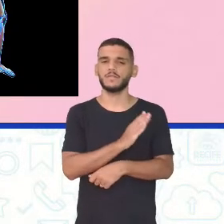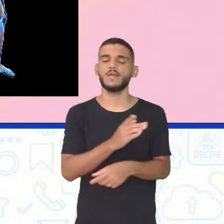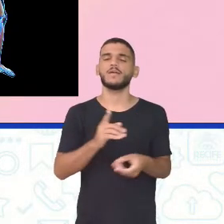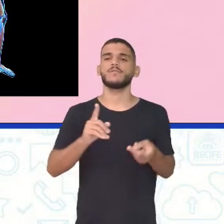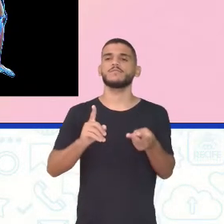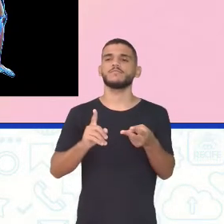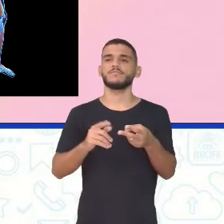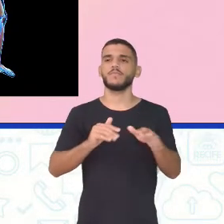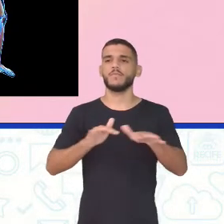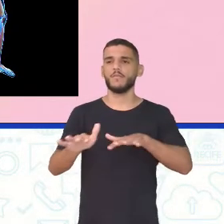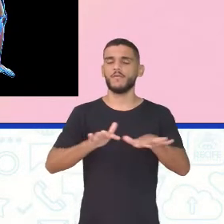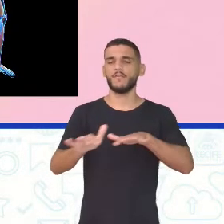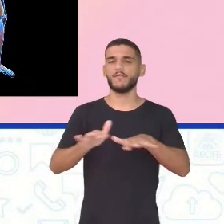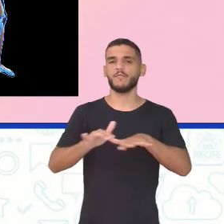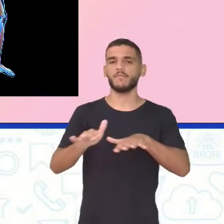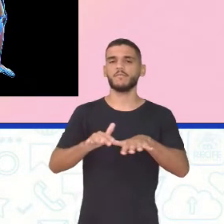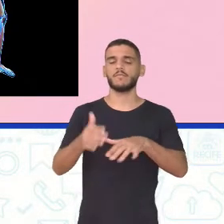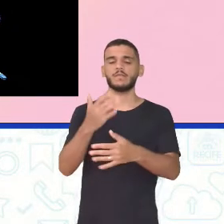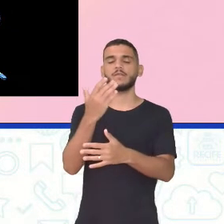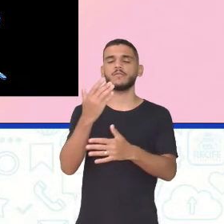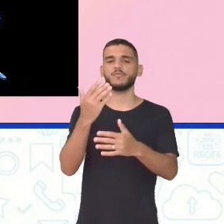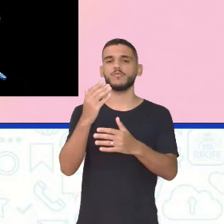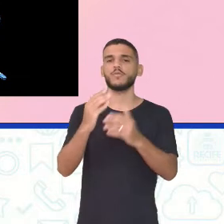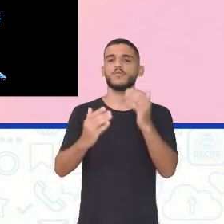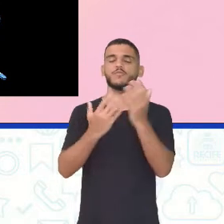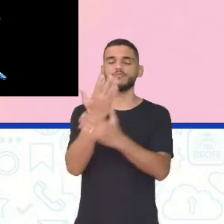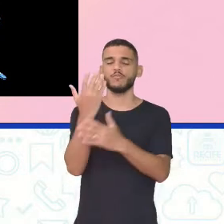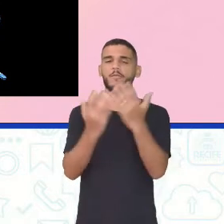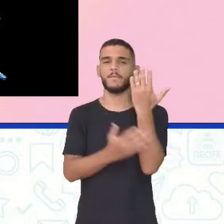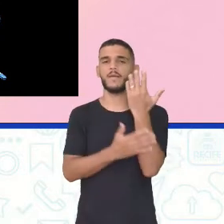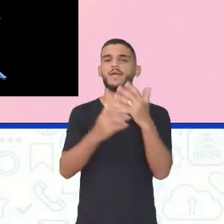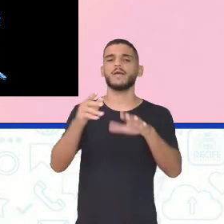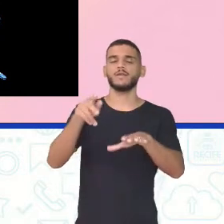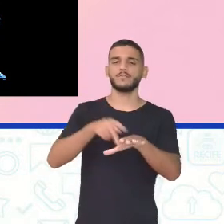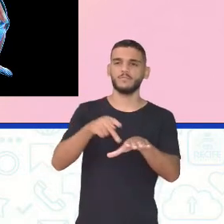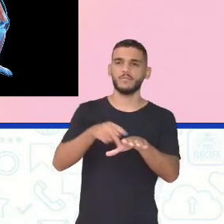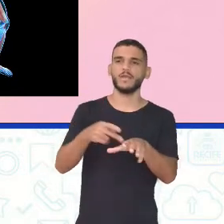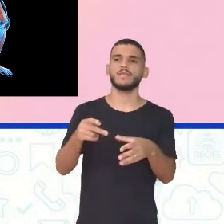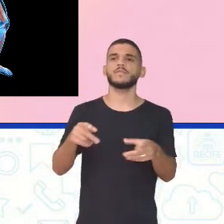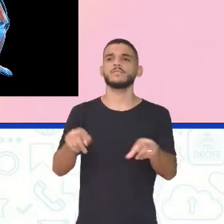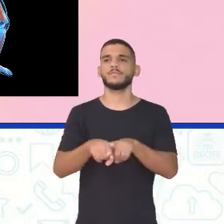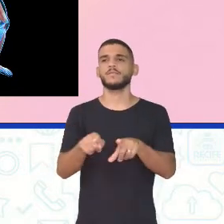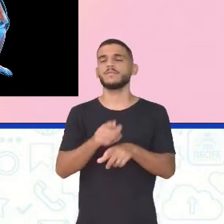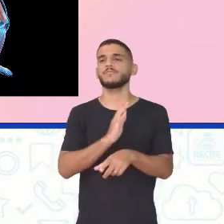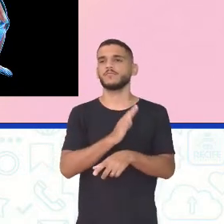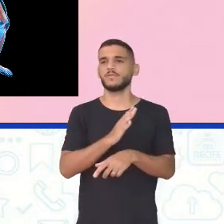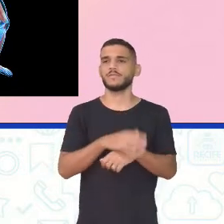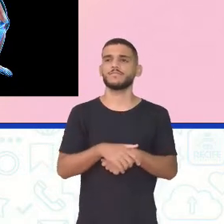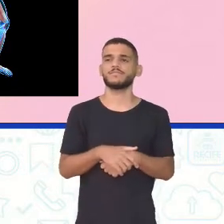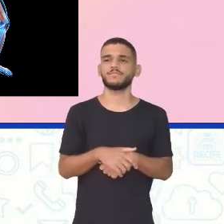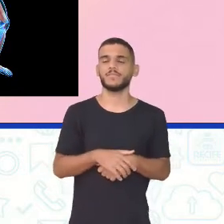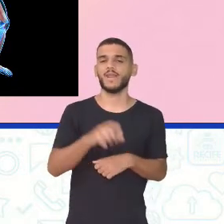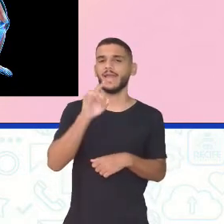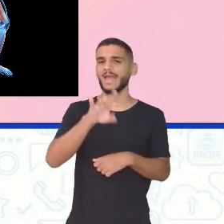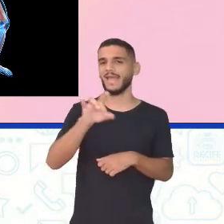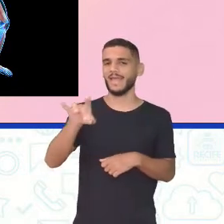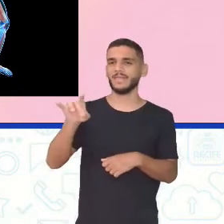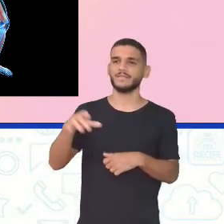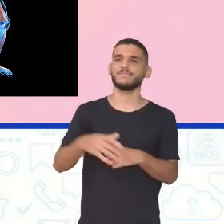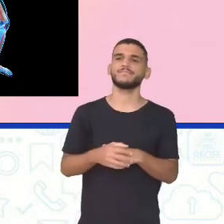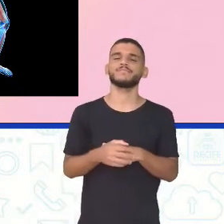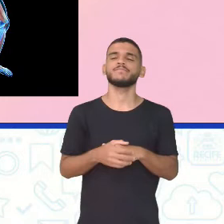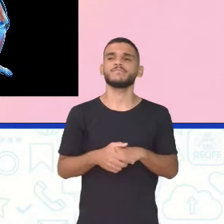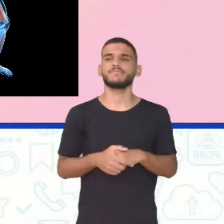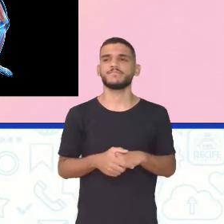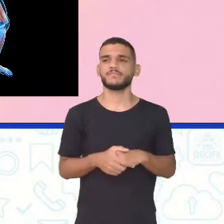questão aí do movimento dos membros, que aí é a questão do braço, e a questão do coração. E agora a gente vai ver cada um deles. Vamos